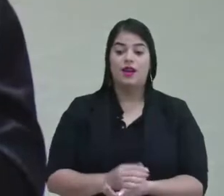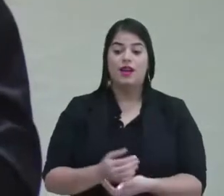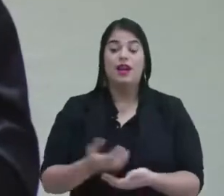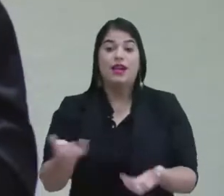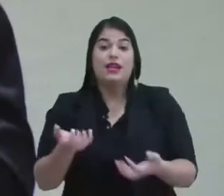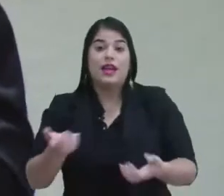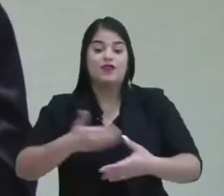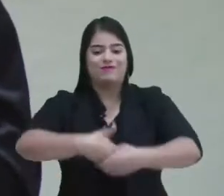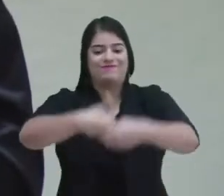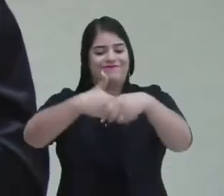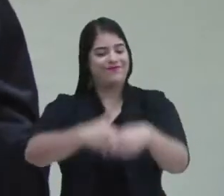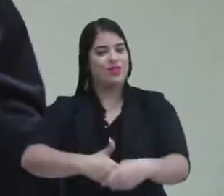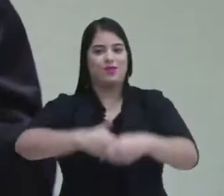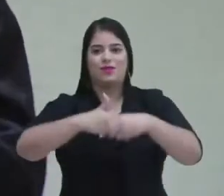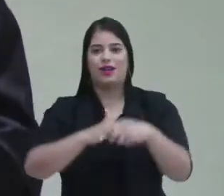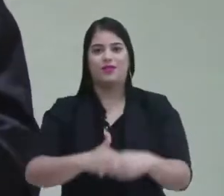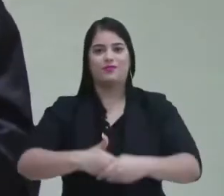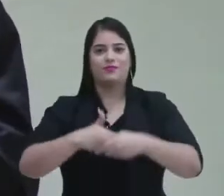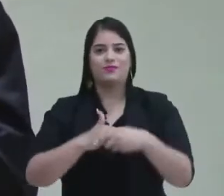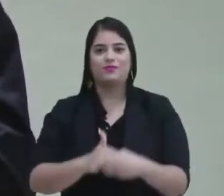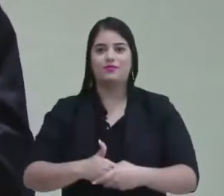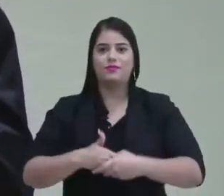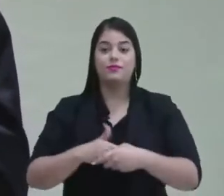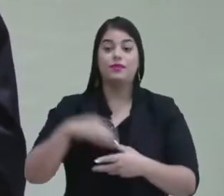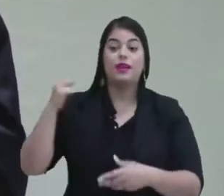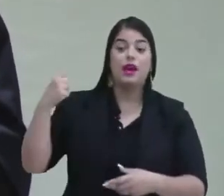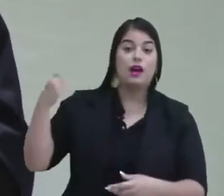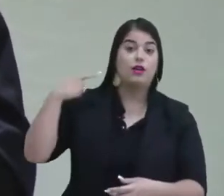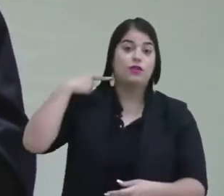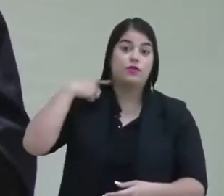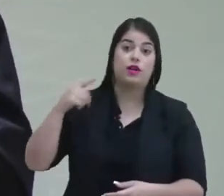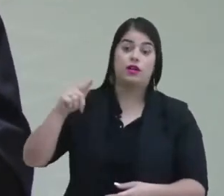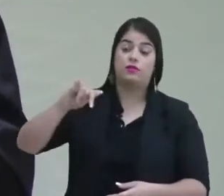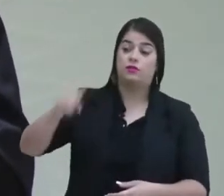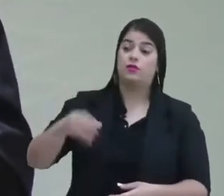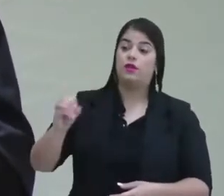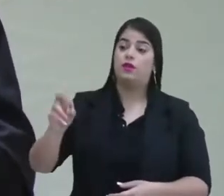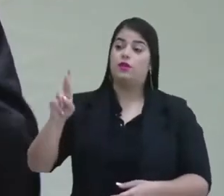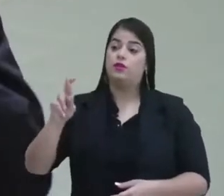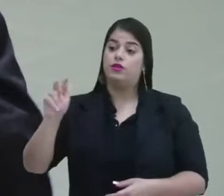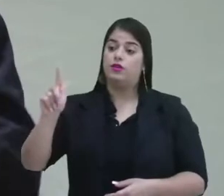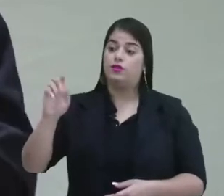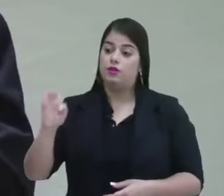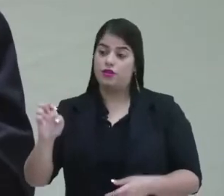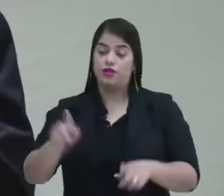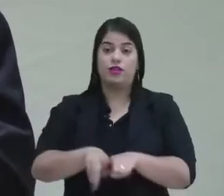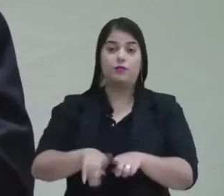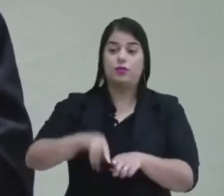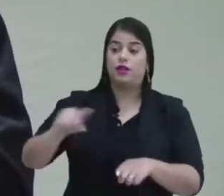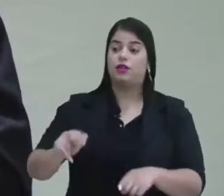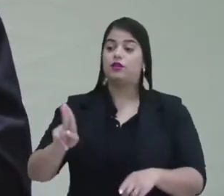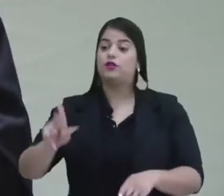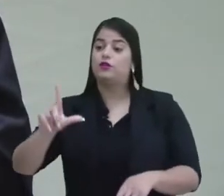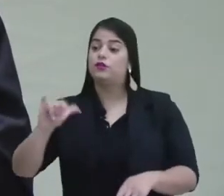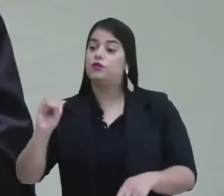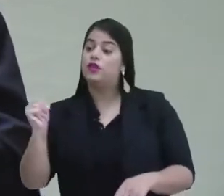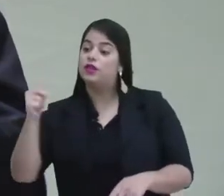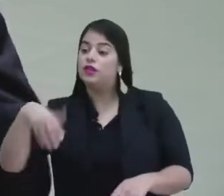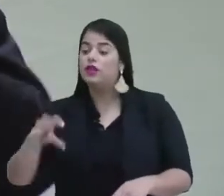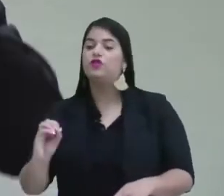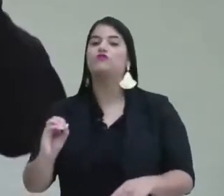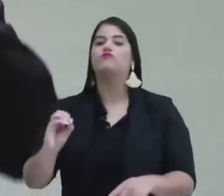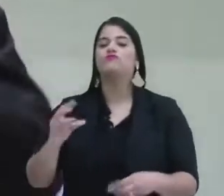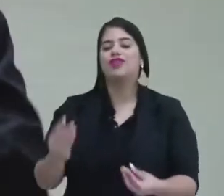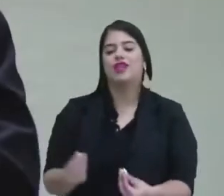saudar aqui a doutor Jorge, a Juliano, que recebe essa menção,